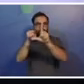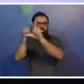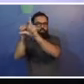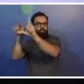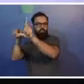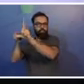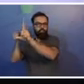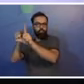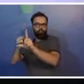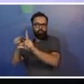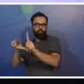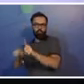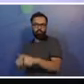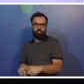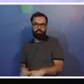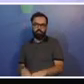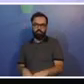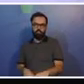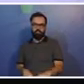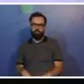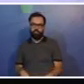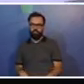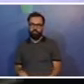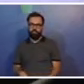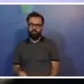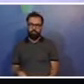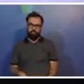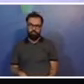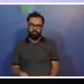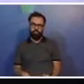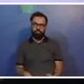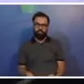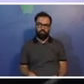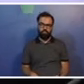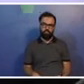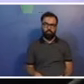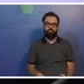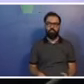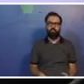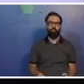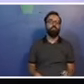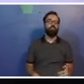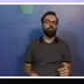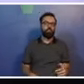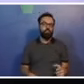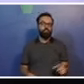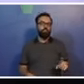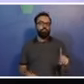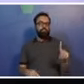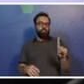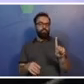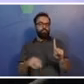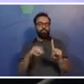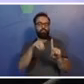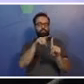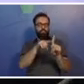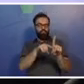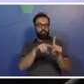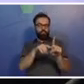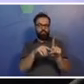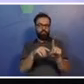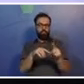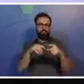maior tem 5 centímetros a mais que o lado menor.